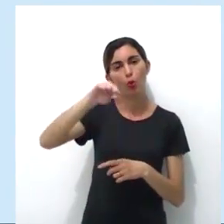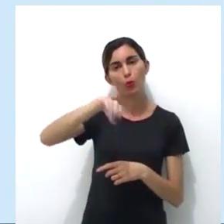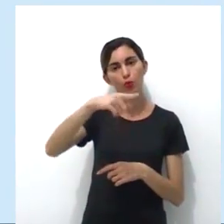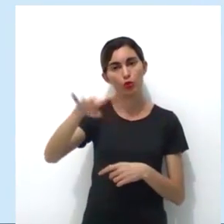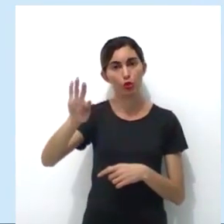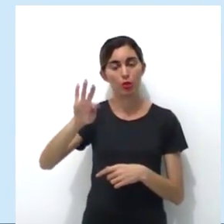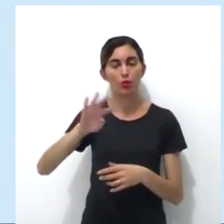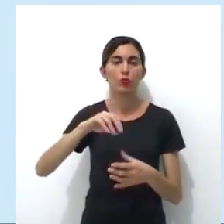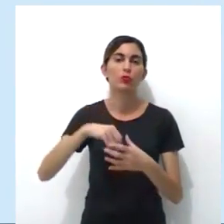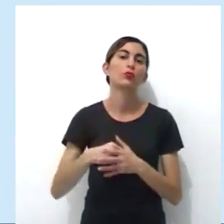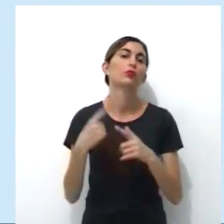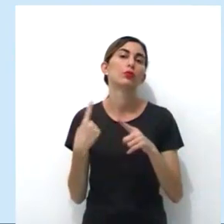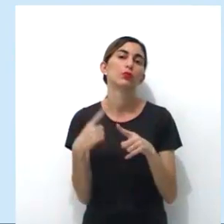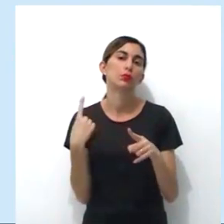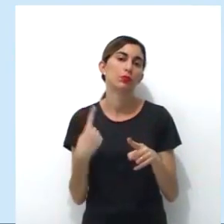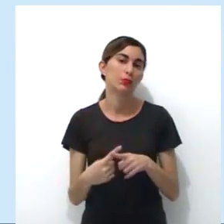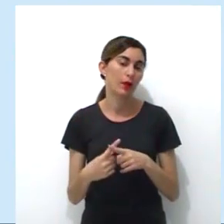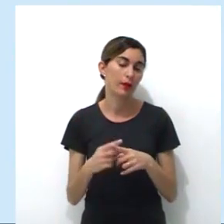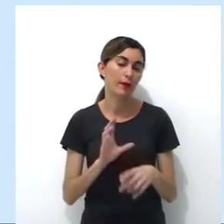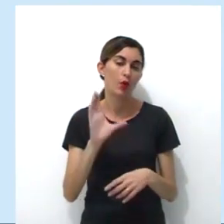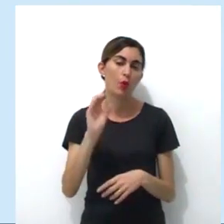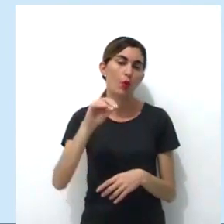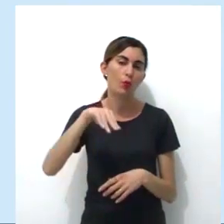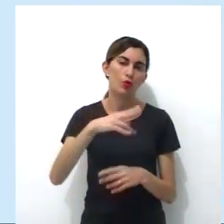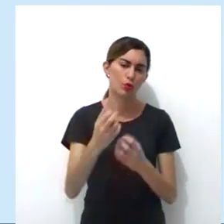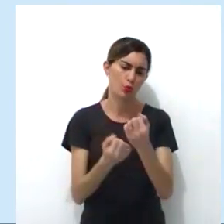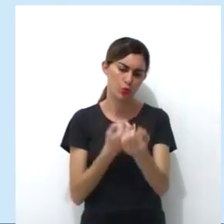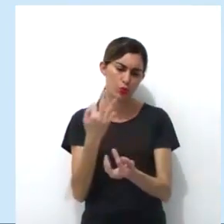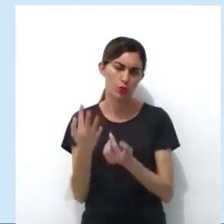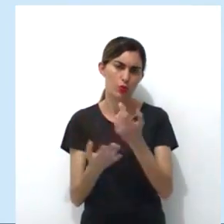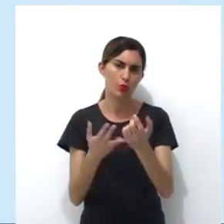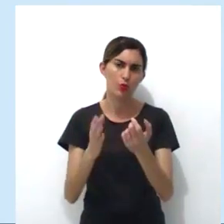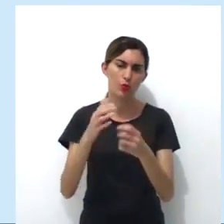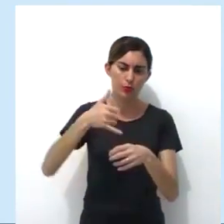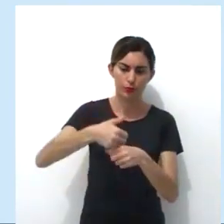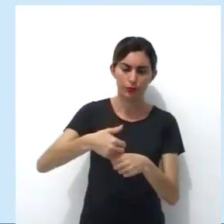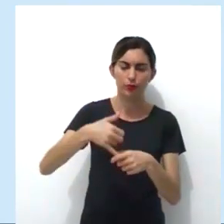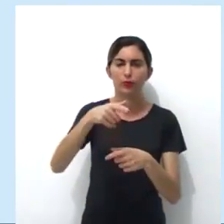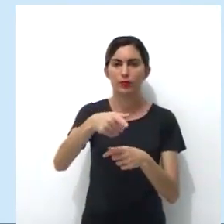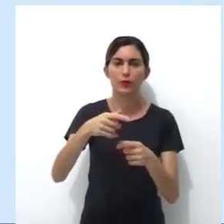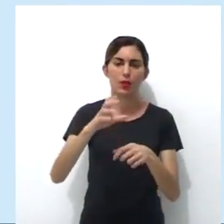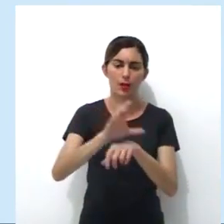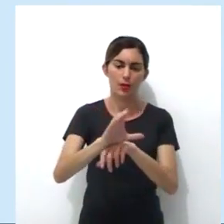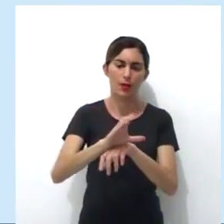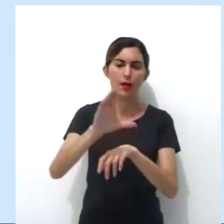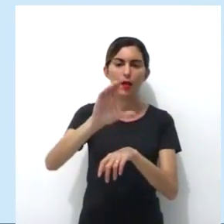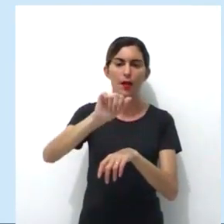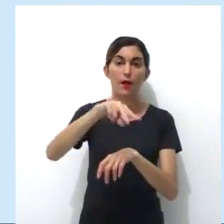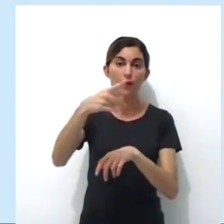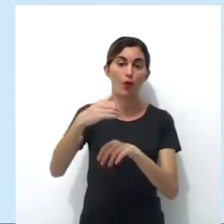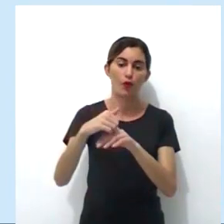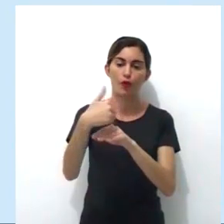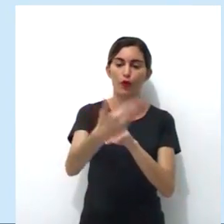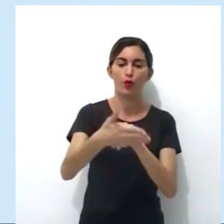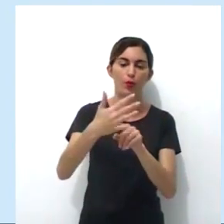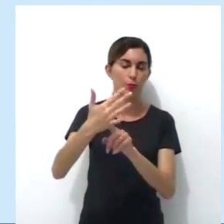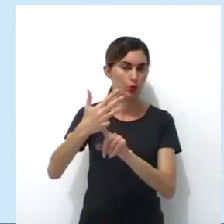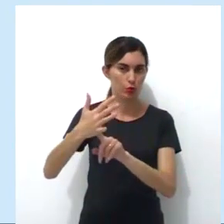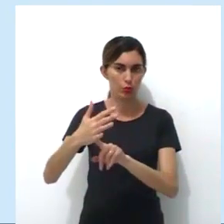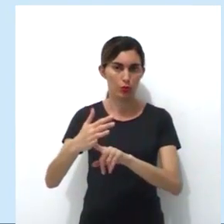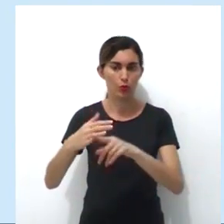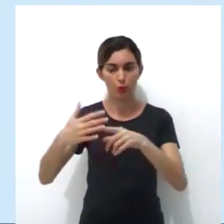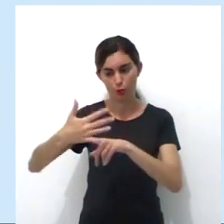o vapor de água em líquido, que vai voltar novamente para a caldeira. Então, dessa forma que funciona a máquina a vapor.